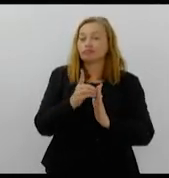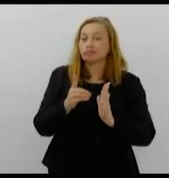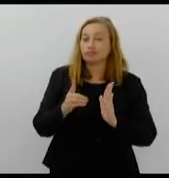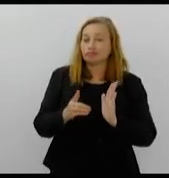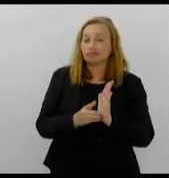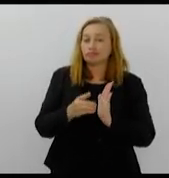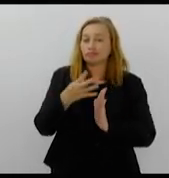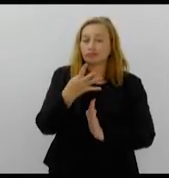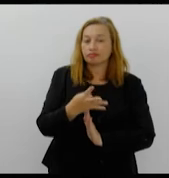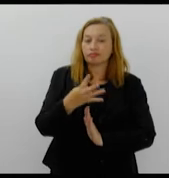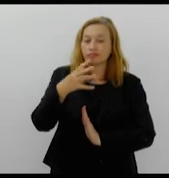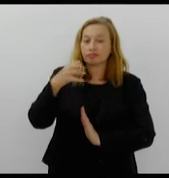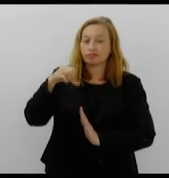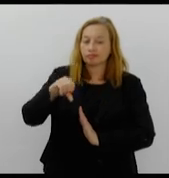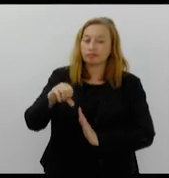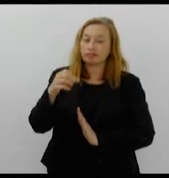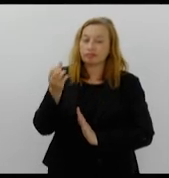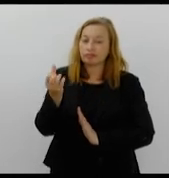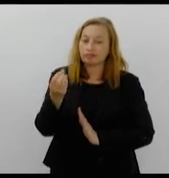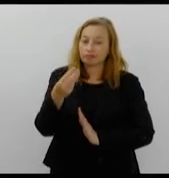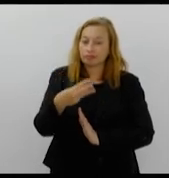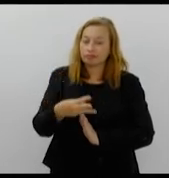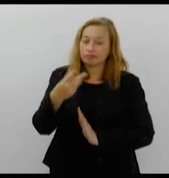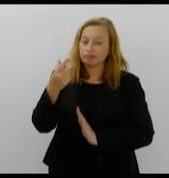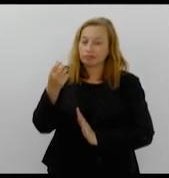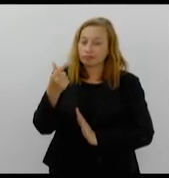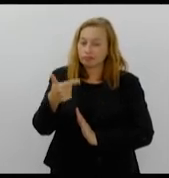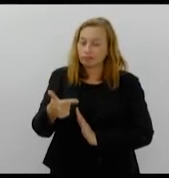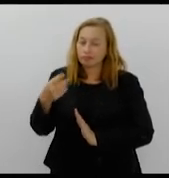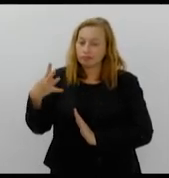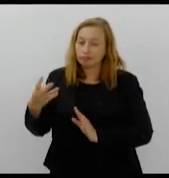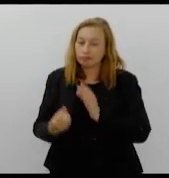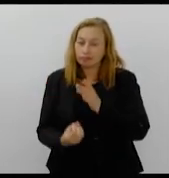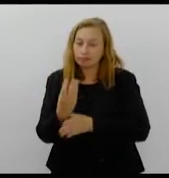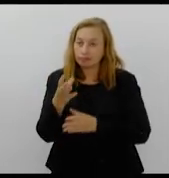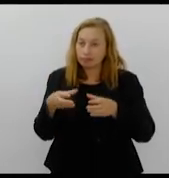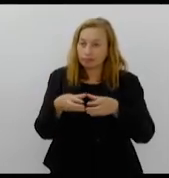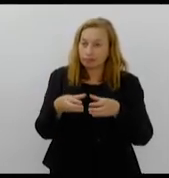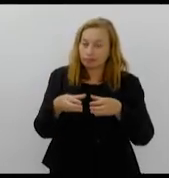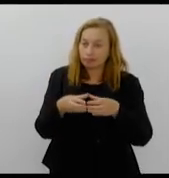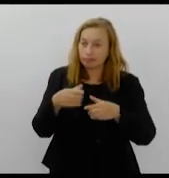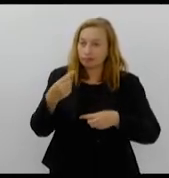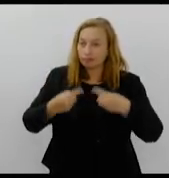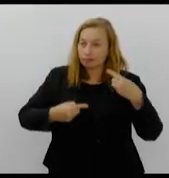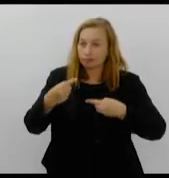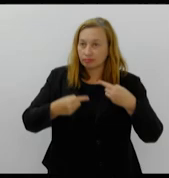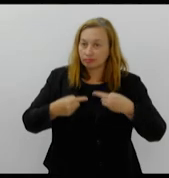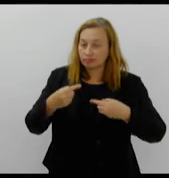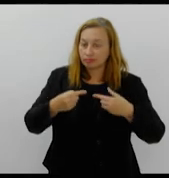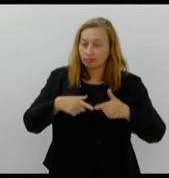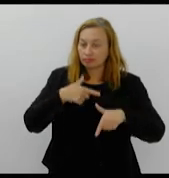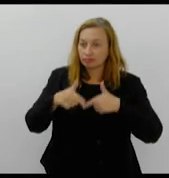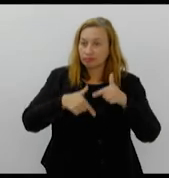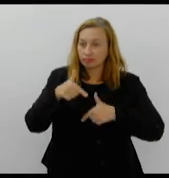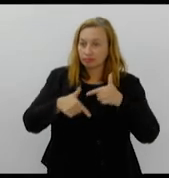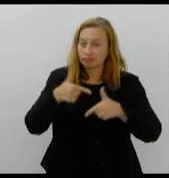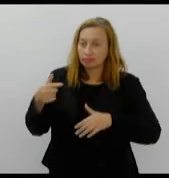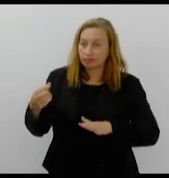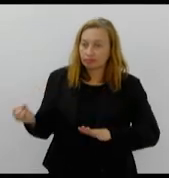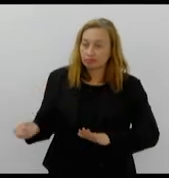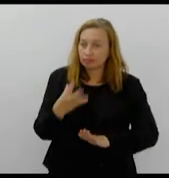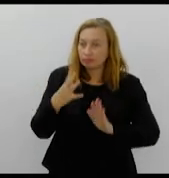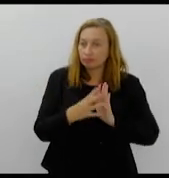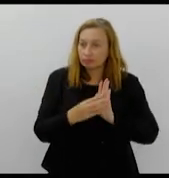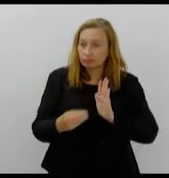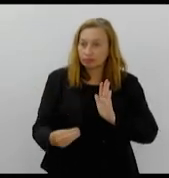49.327 de 24. Criando um grupo de trabalho com a finalidade de discutir uma nova modelagem para